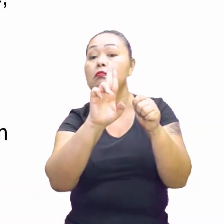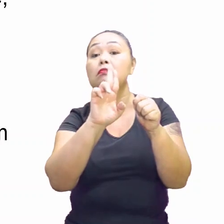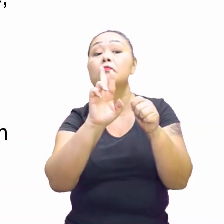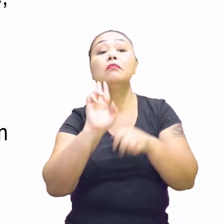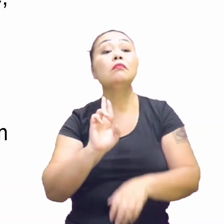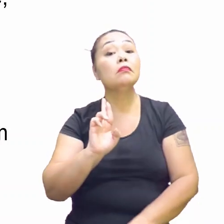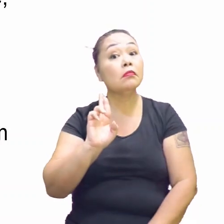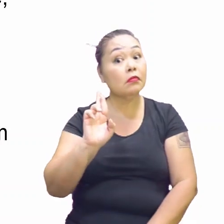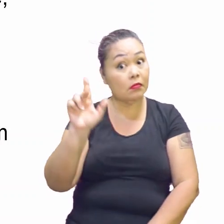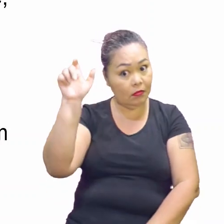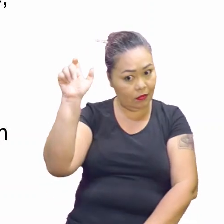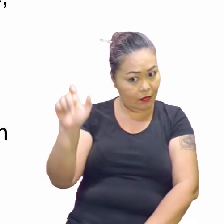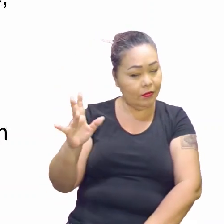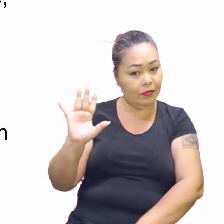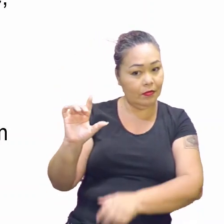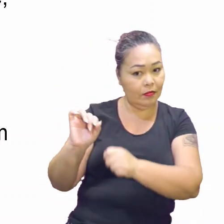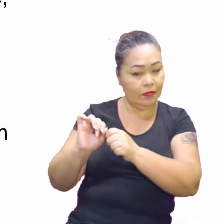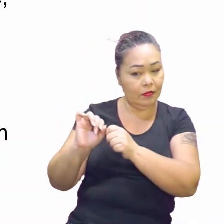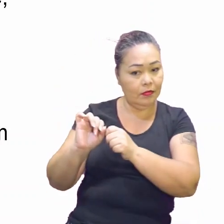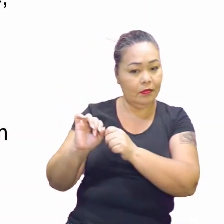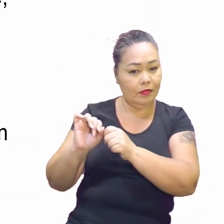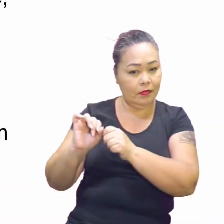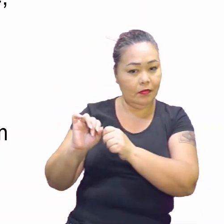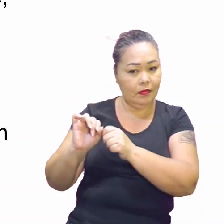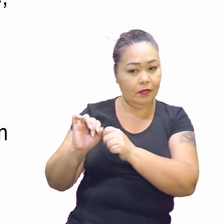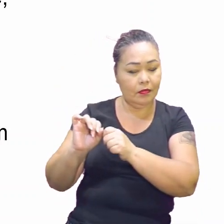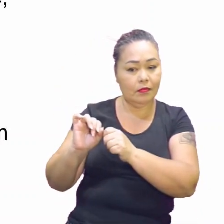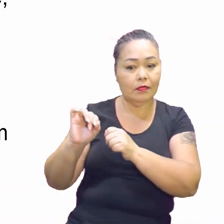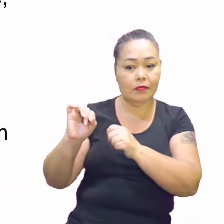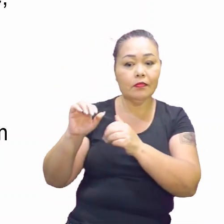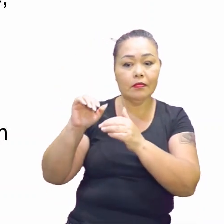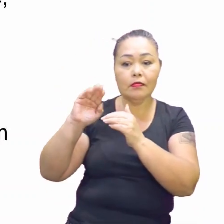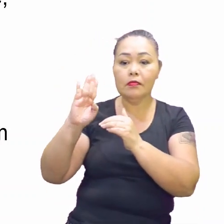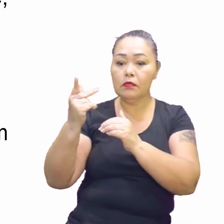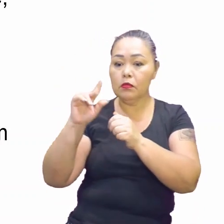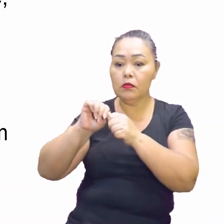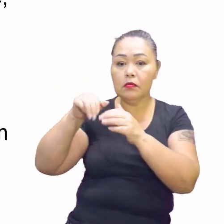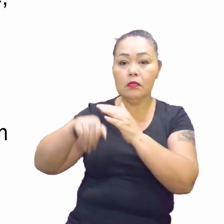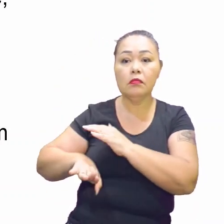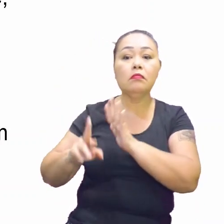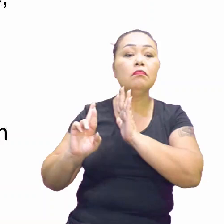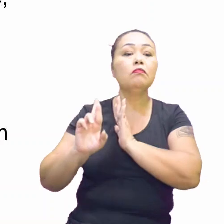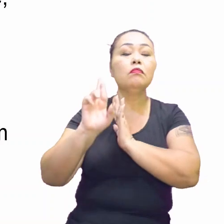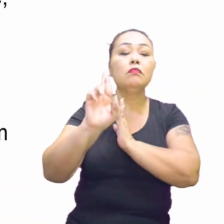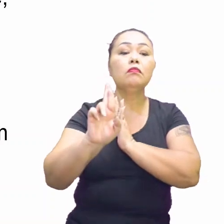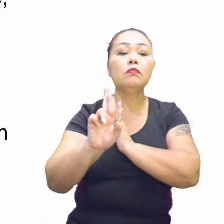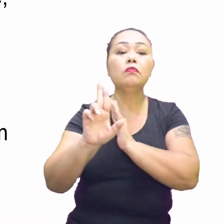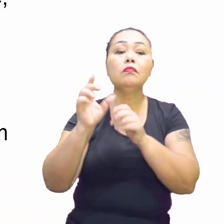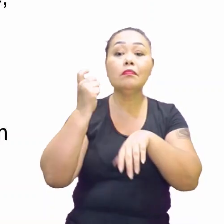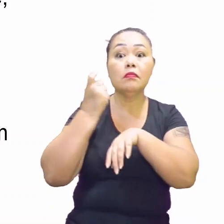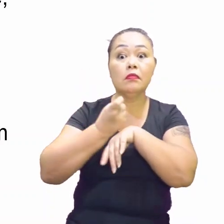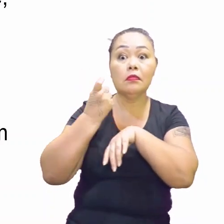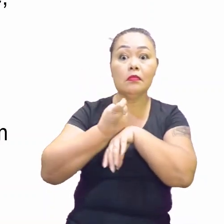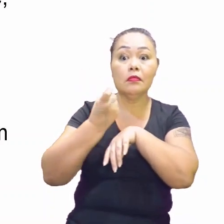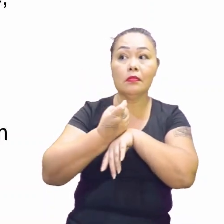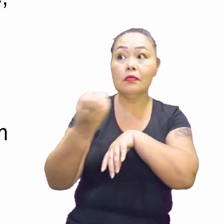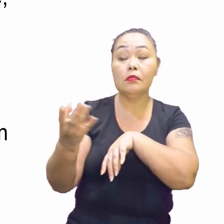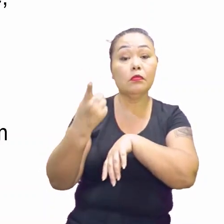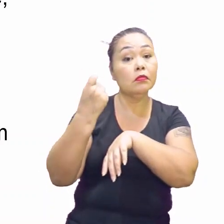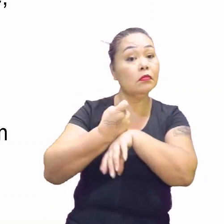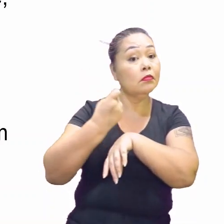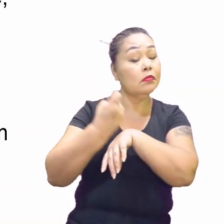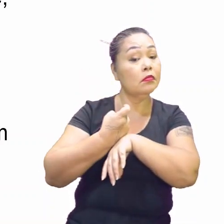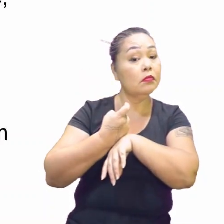Clark, aquela arte que é, né, bicho de bolso, representante do